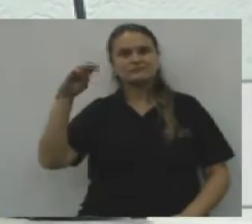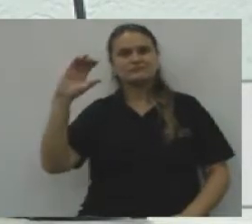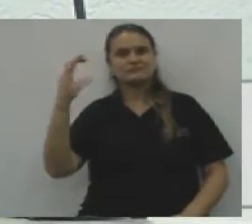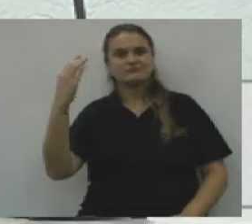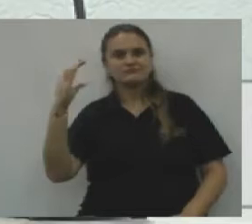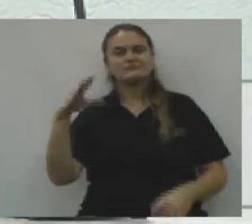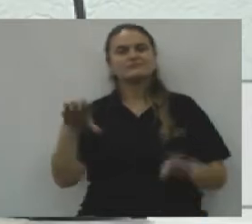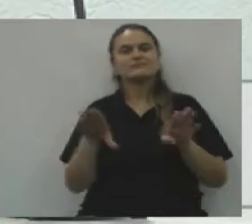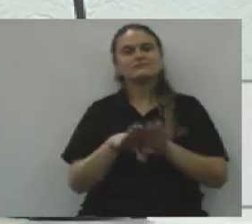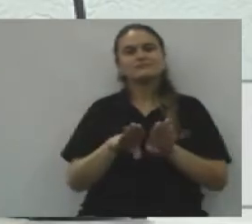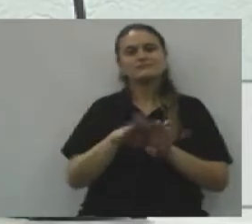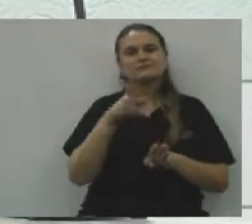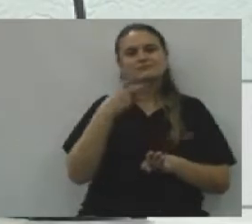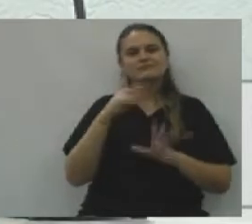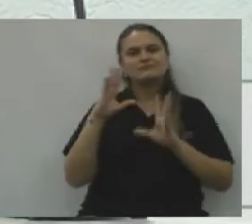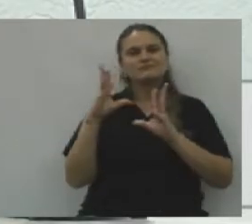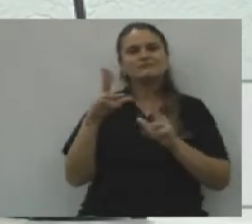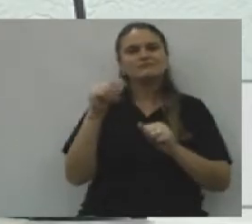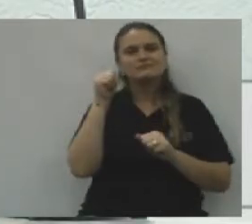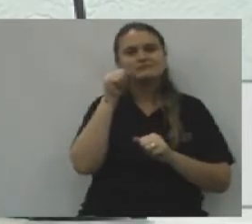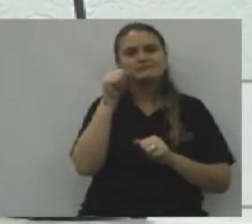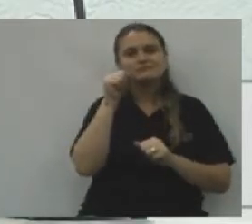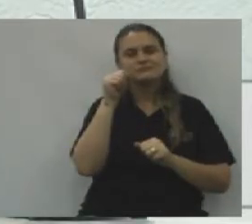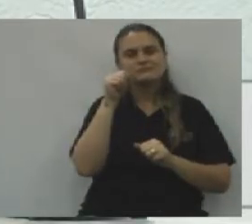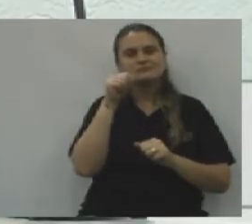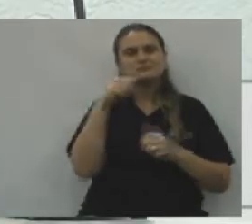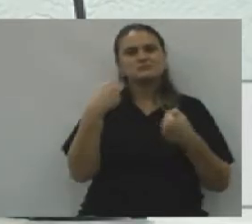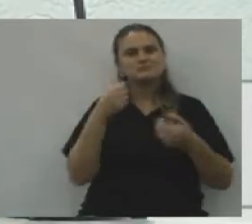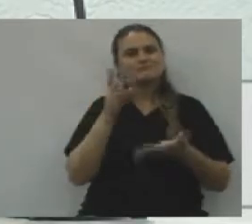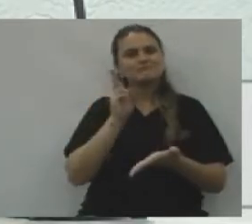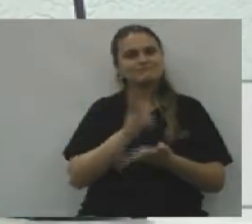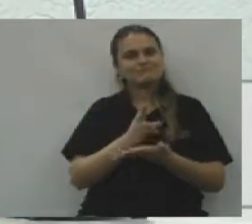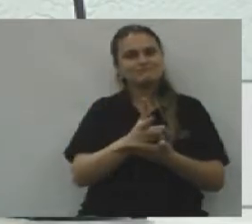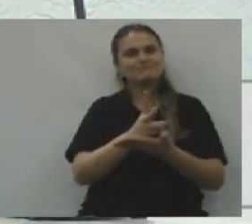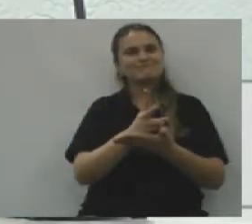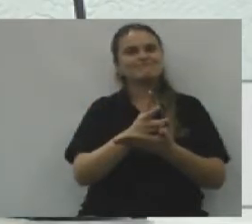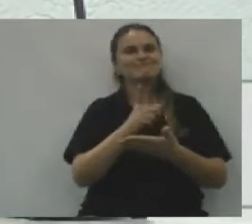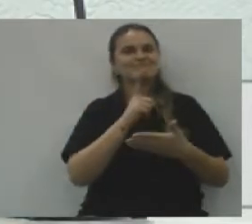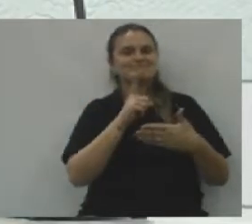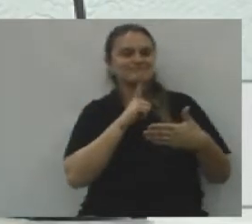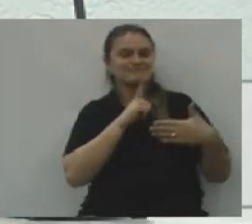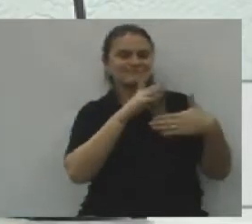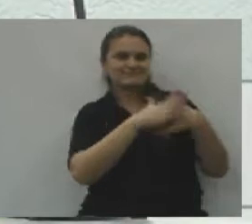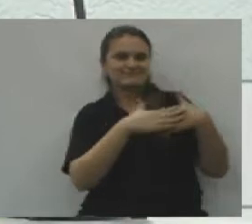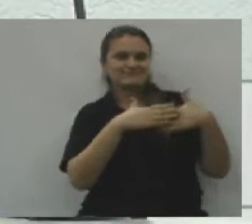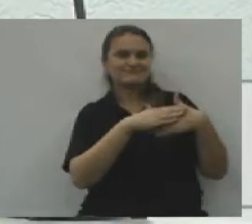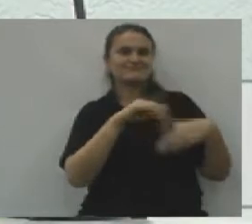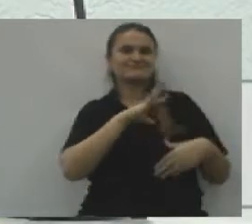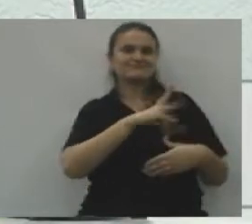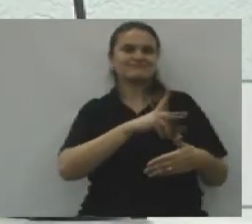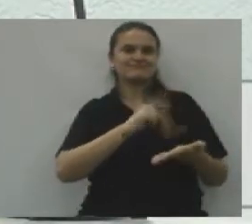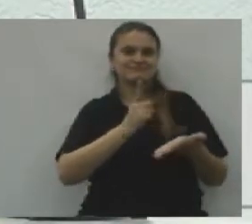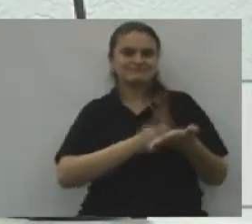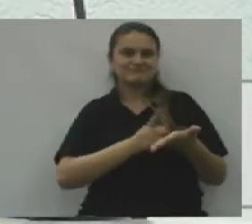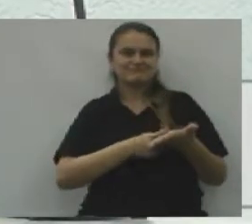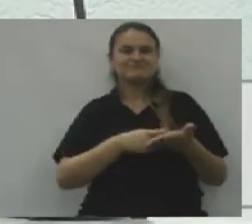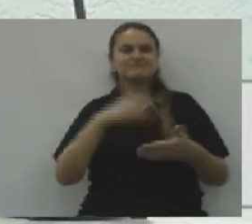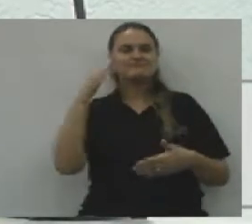né, e dizer que toda mulher deve sempre ser tratada com carinho, amor,